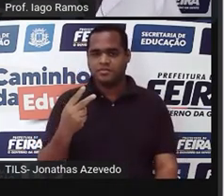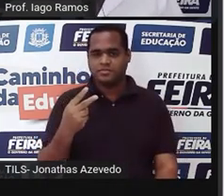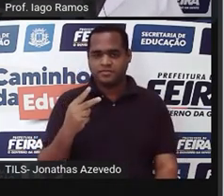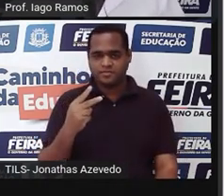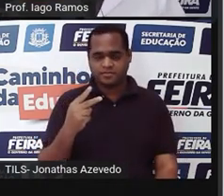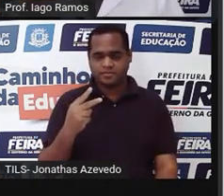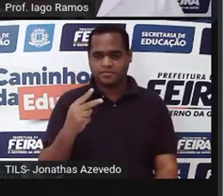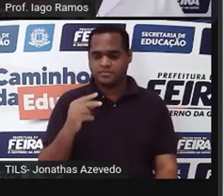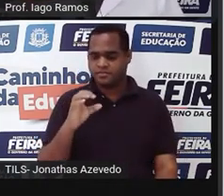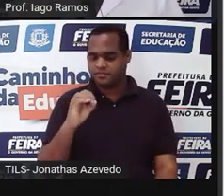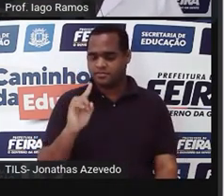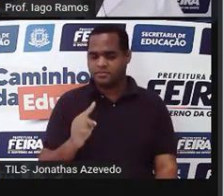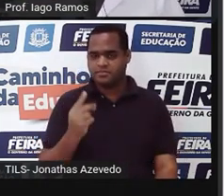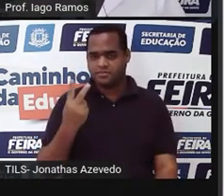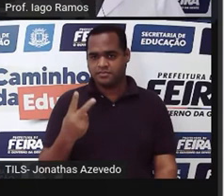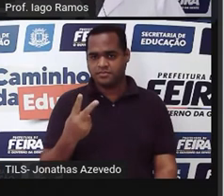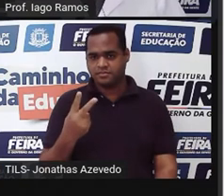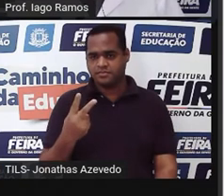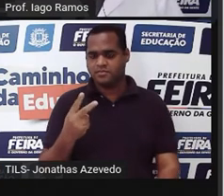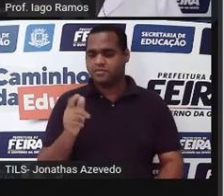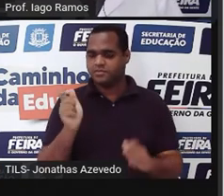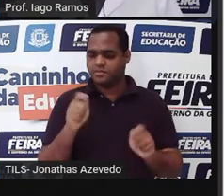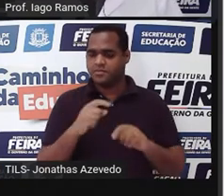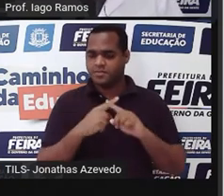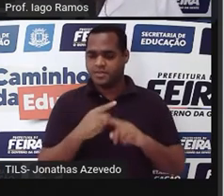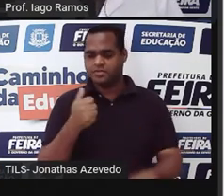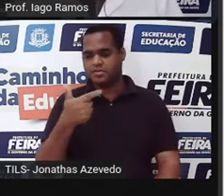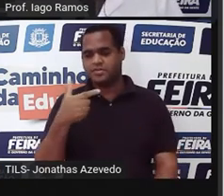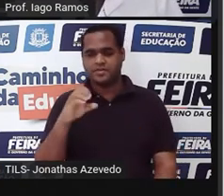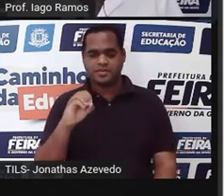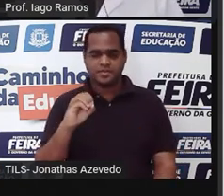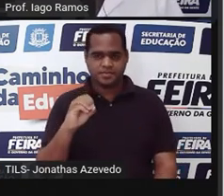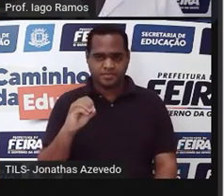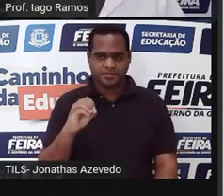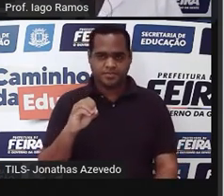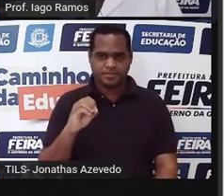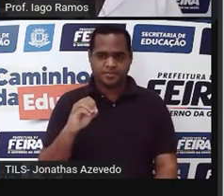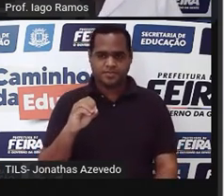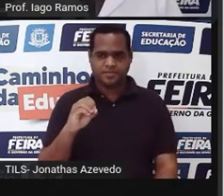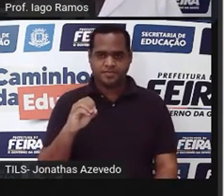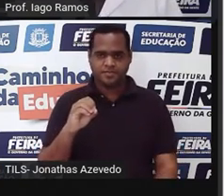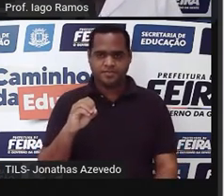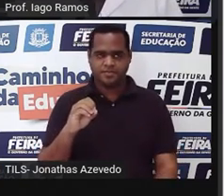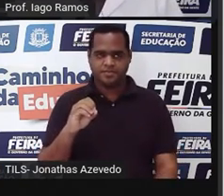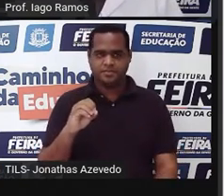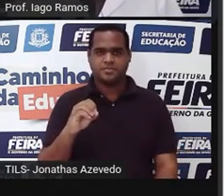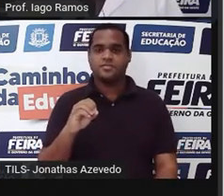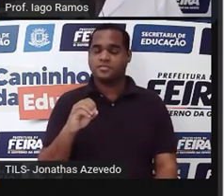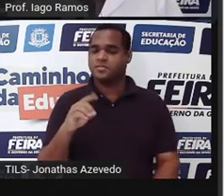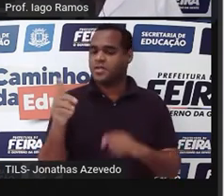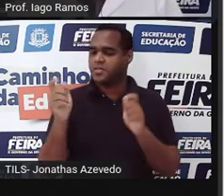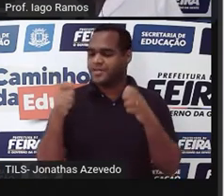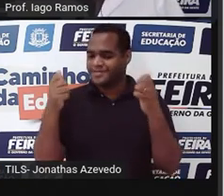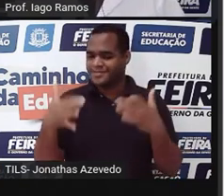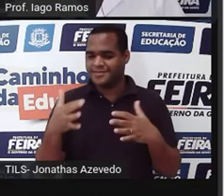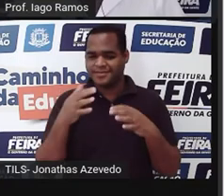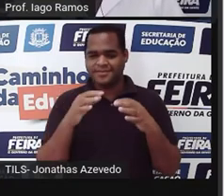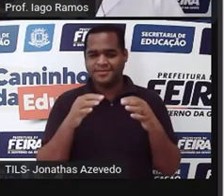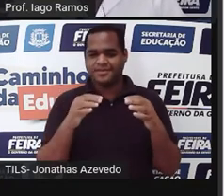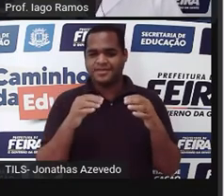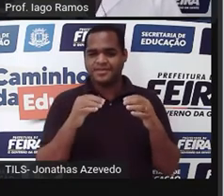E aí esse 0,2 Vai Multiplicar por cento e vinte quando a gente fizesse cálculo Zinho na calculadora